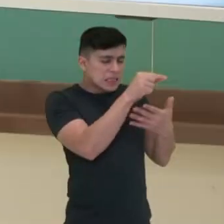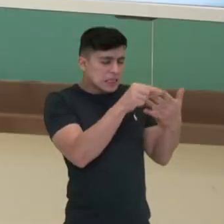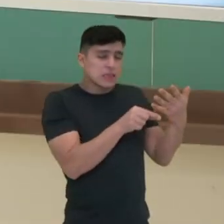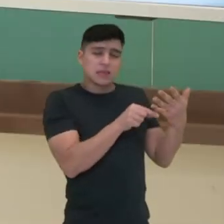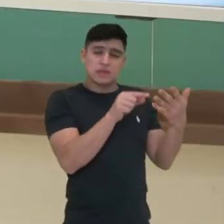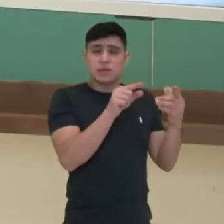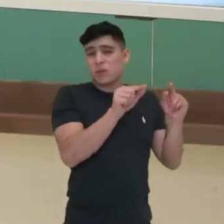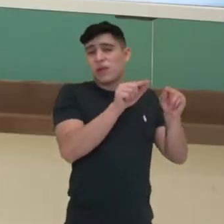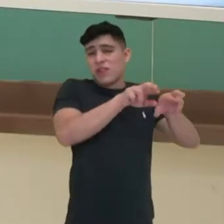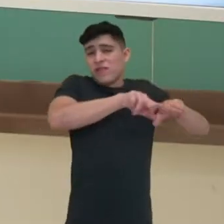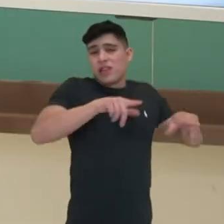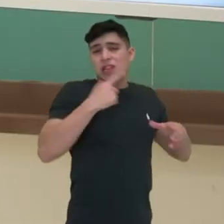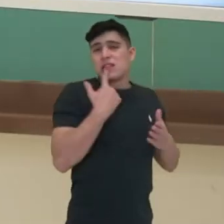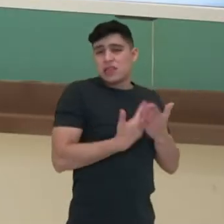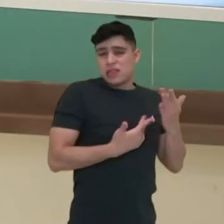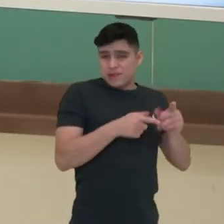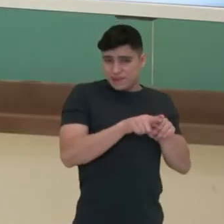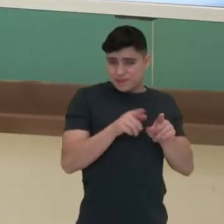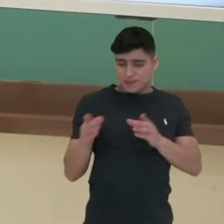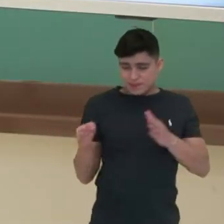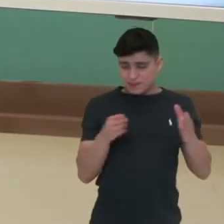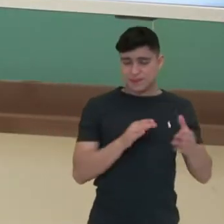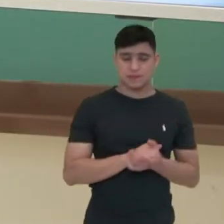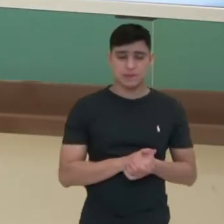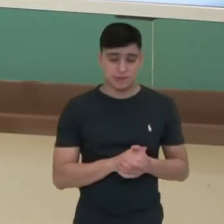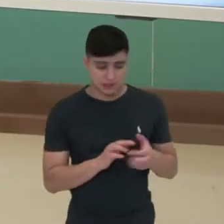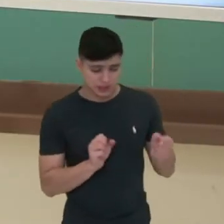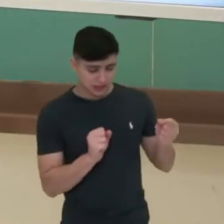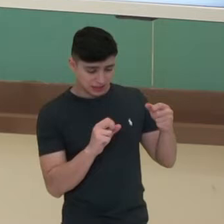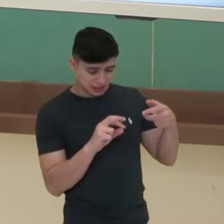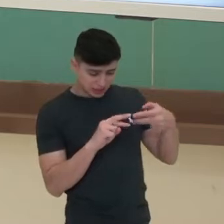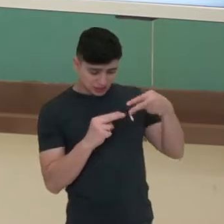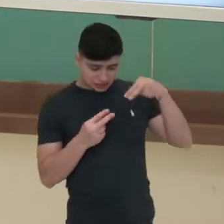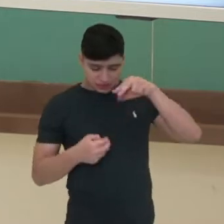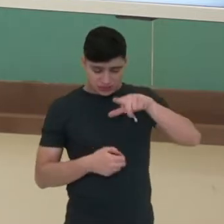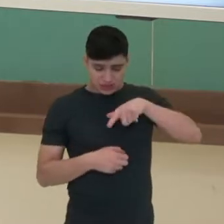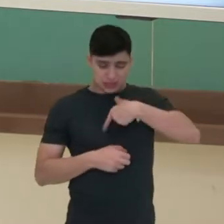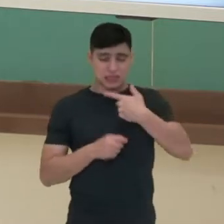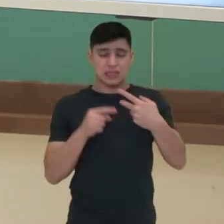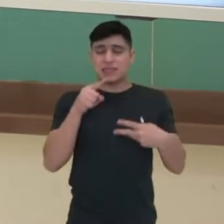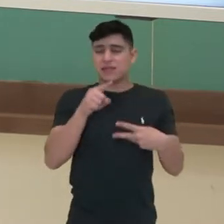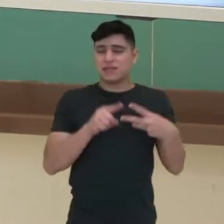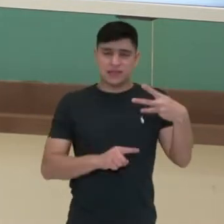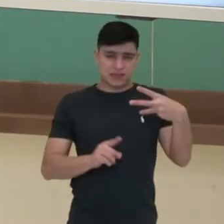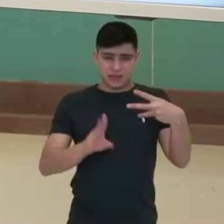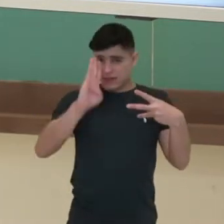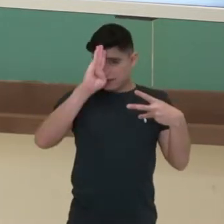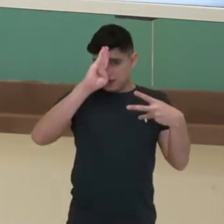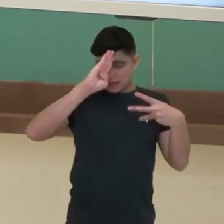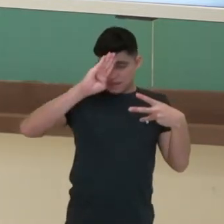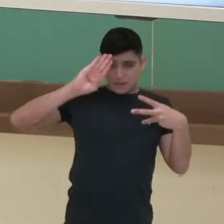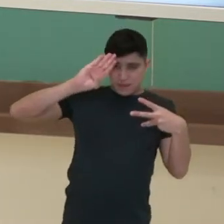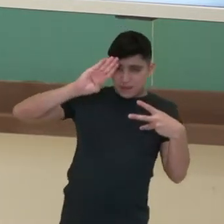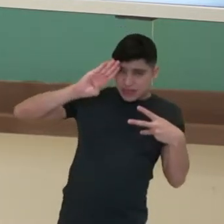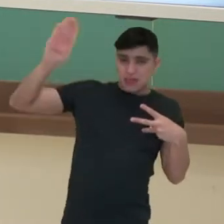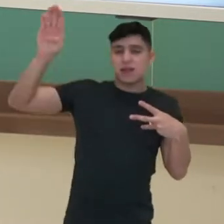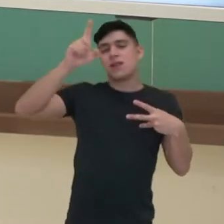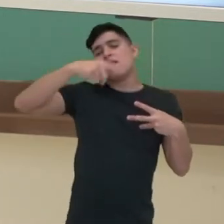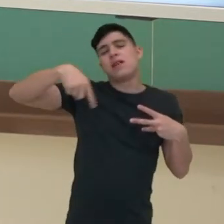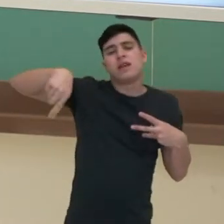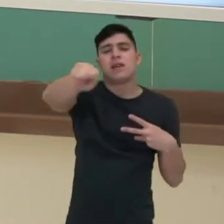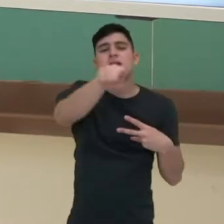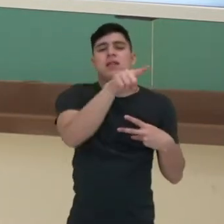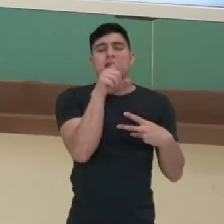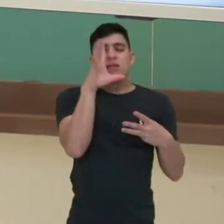ali. Na genética, a gente vai separar em 3 grandes frentes aqui essa questão para vocês entenderem